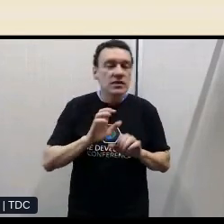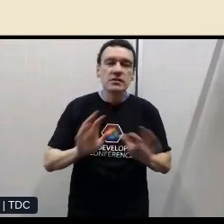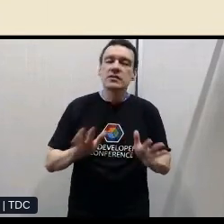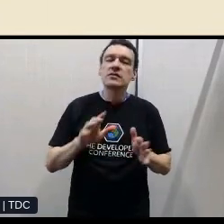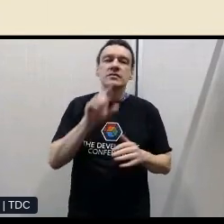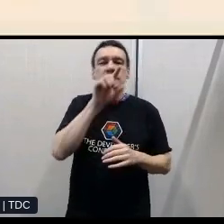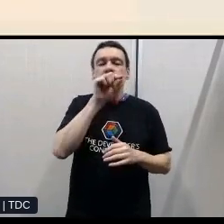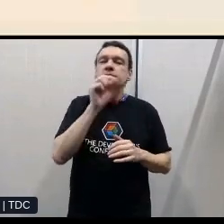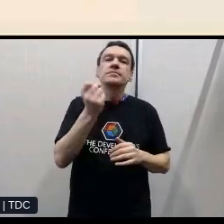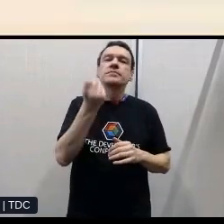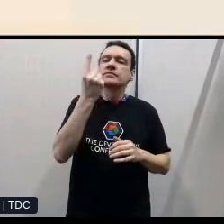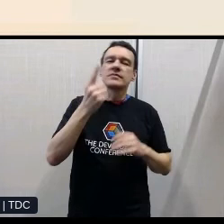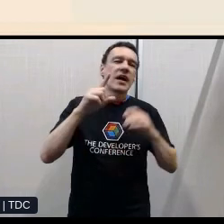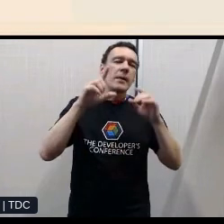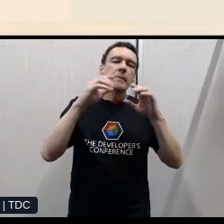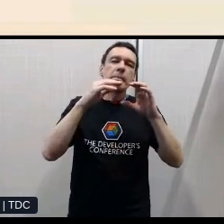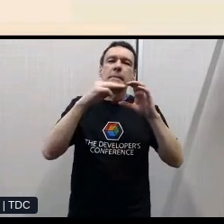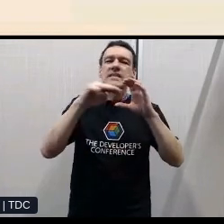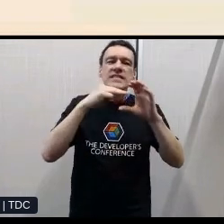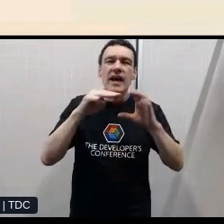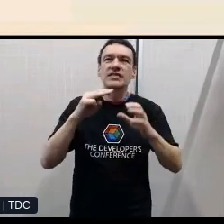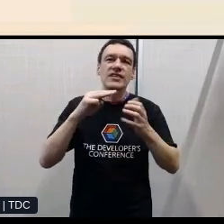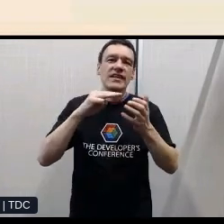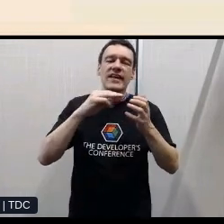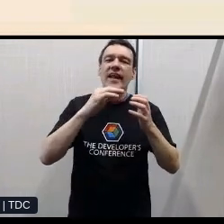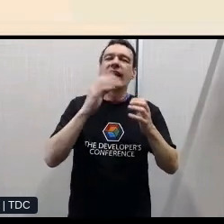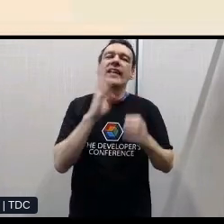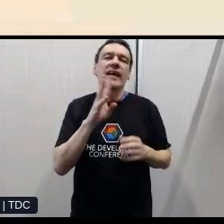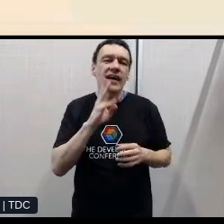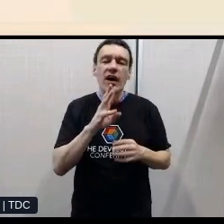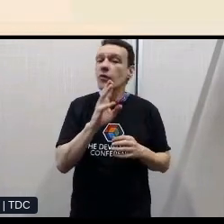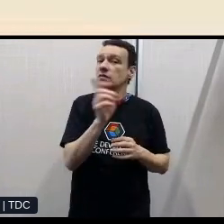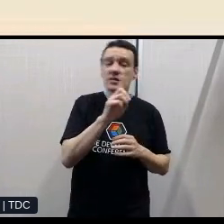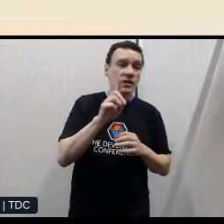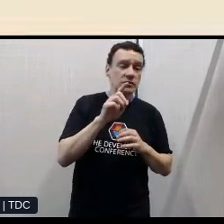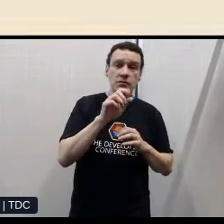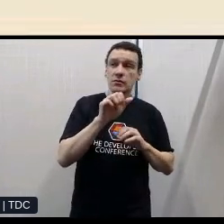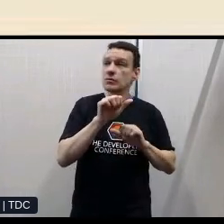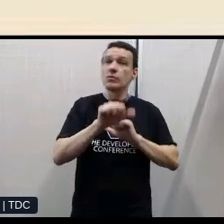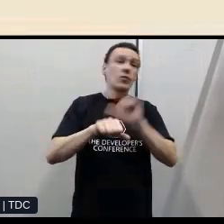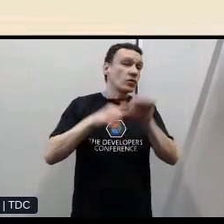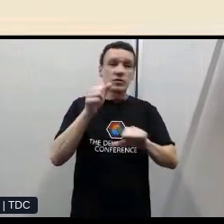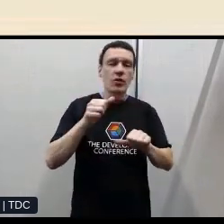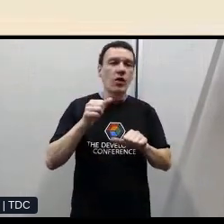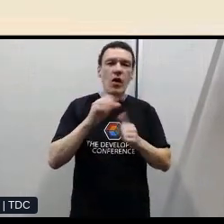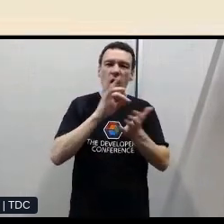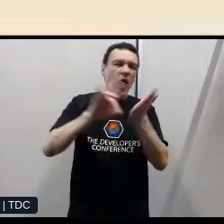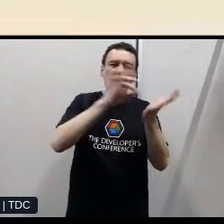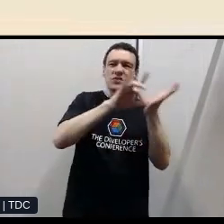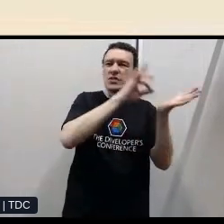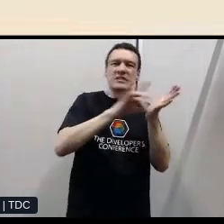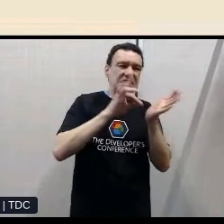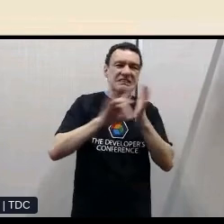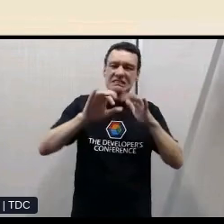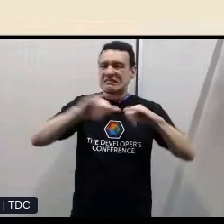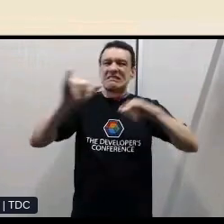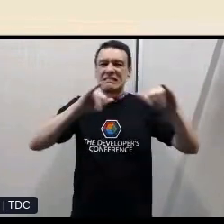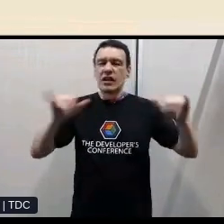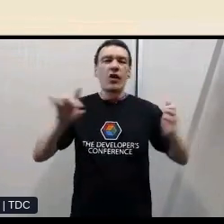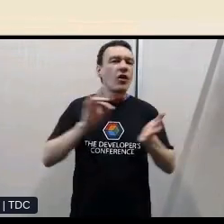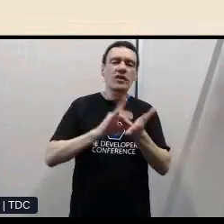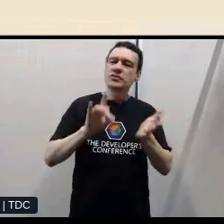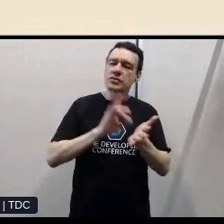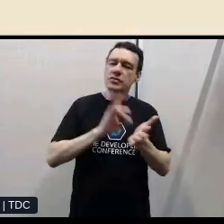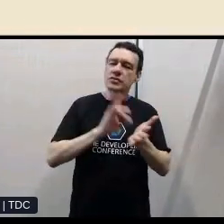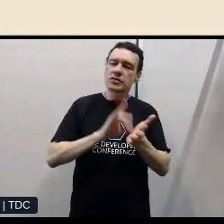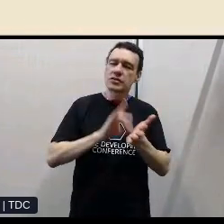mensagens interessantes e falar sobre assuntos legais e começou a espalhar mensagens de ódio. Então, isso é mais um exemplo